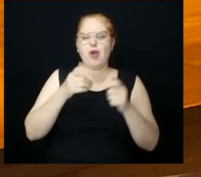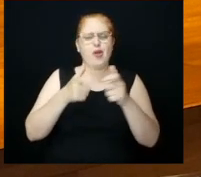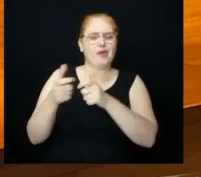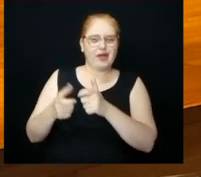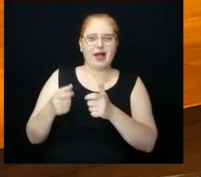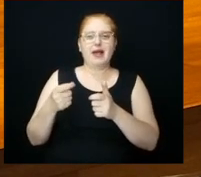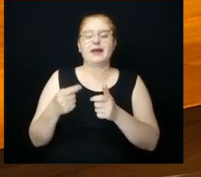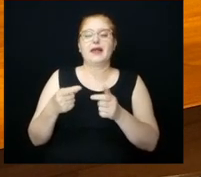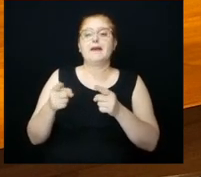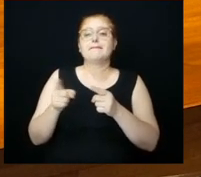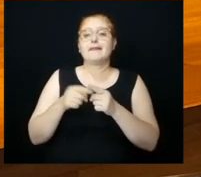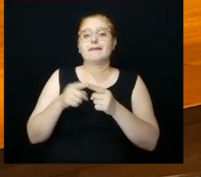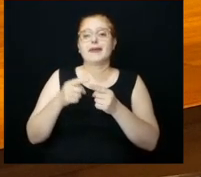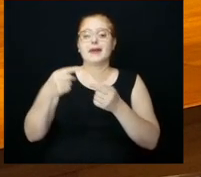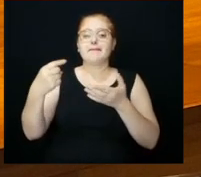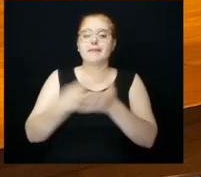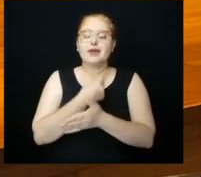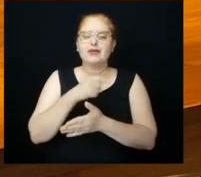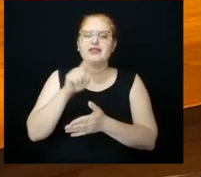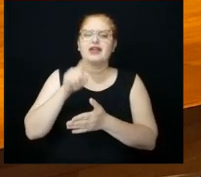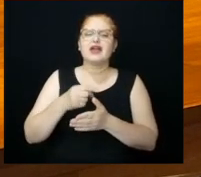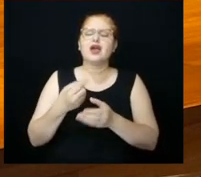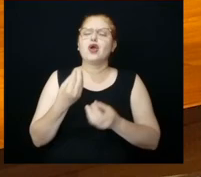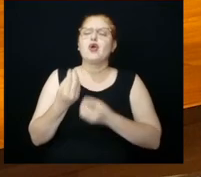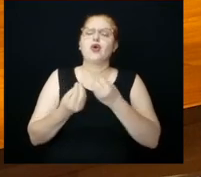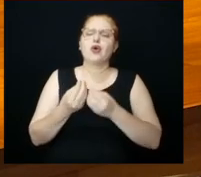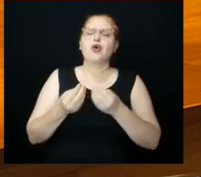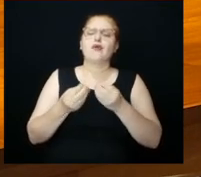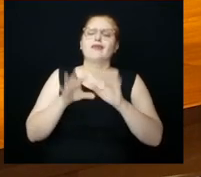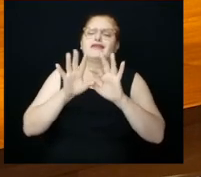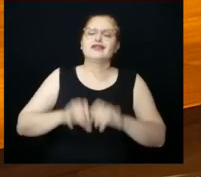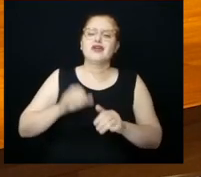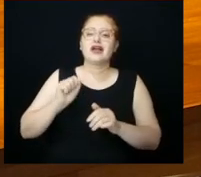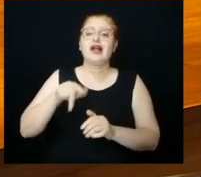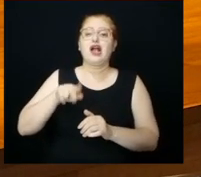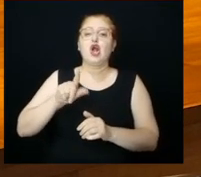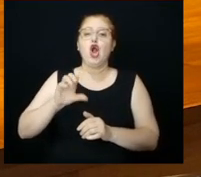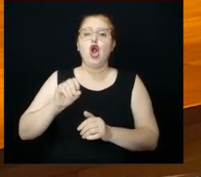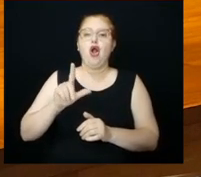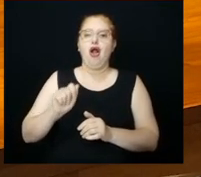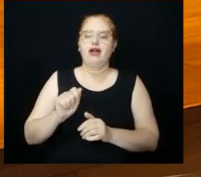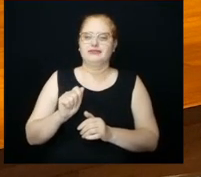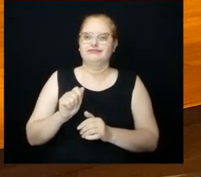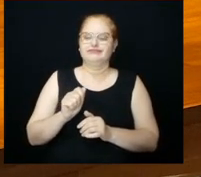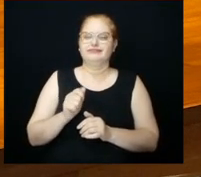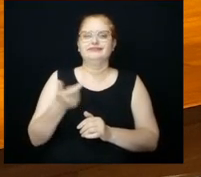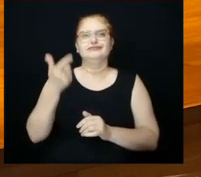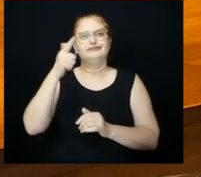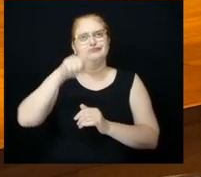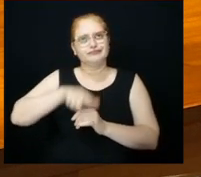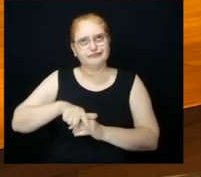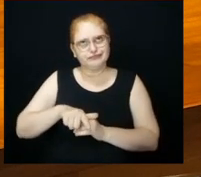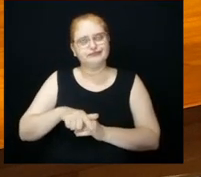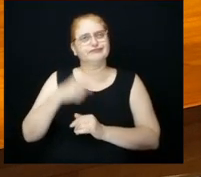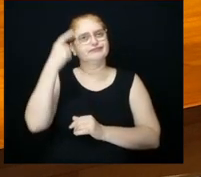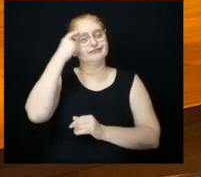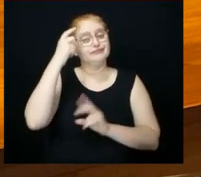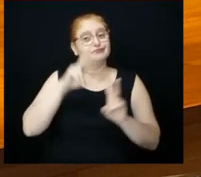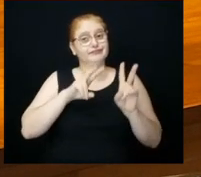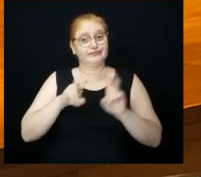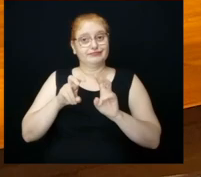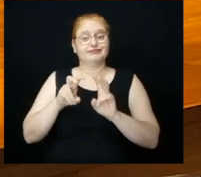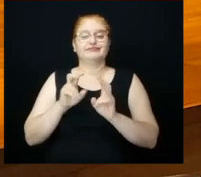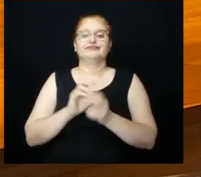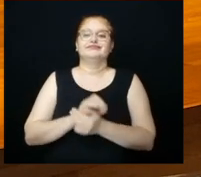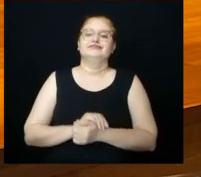que a primeira pergunta que fazem para ele quando ele chega é dizer, ah, como é ser um escritor em Angola? Né? Ou quando ele chega, aí de novo temos, já podemos pensar sobre isso,